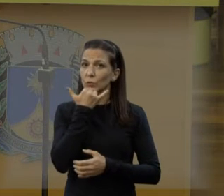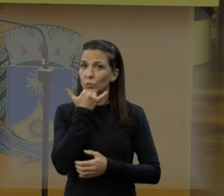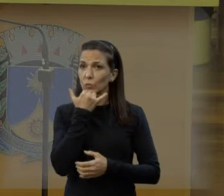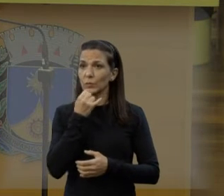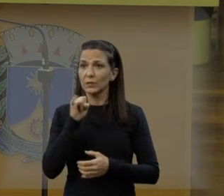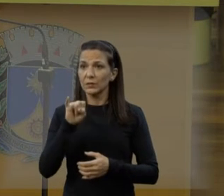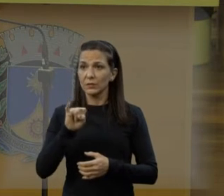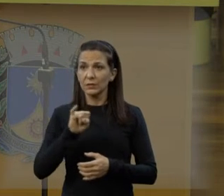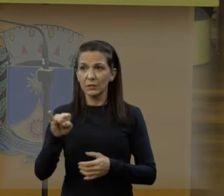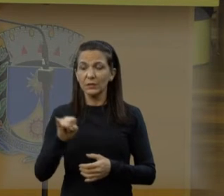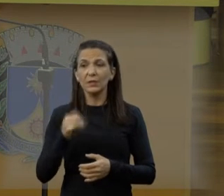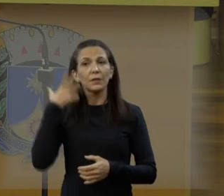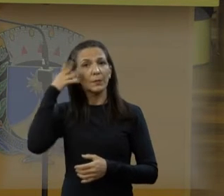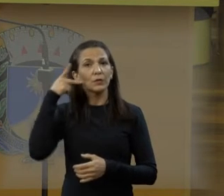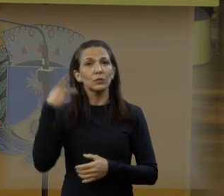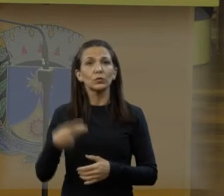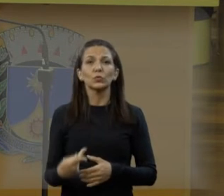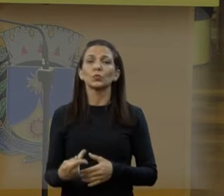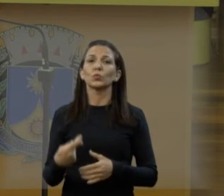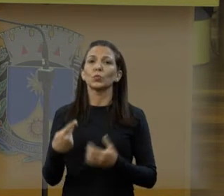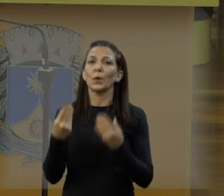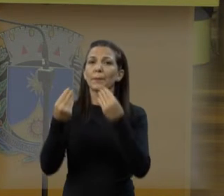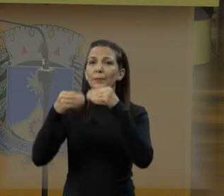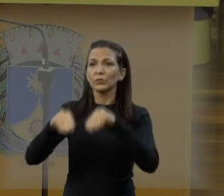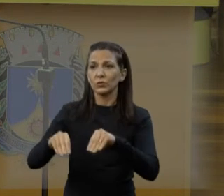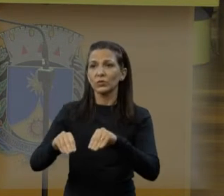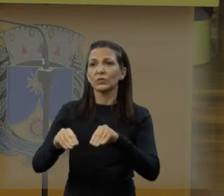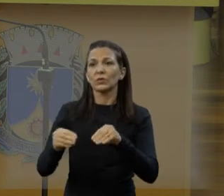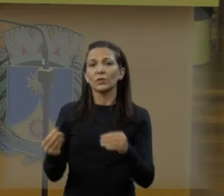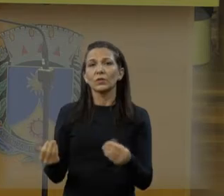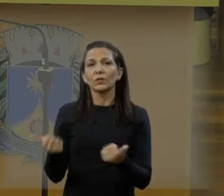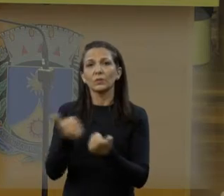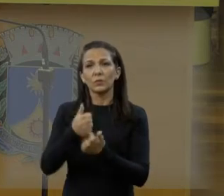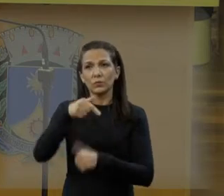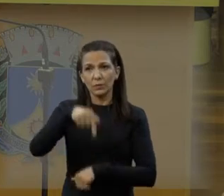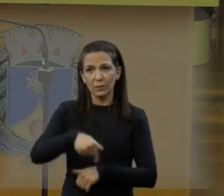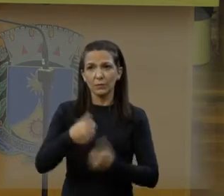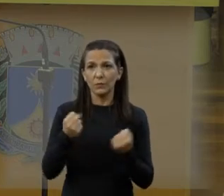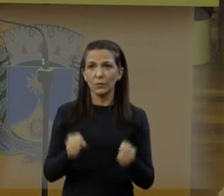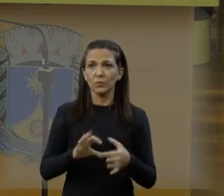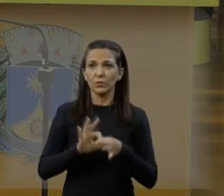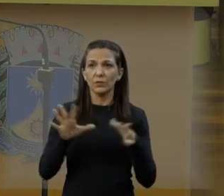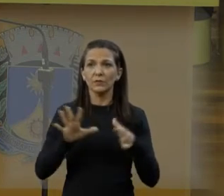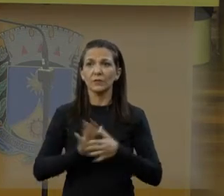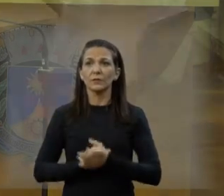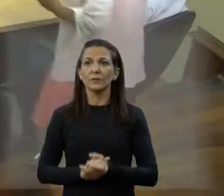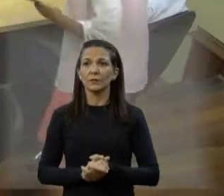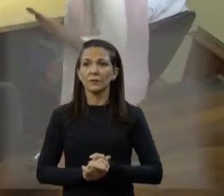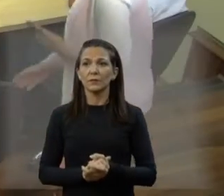se de alguma forma só fala foi prejudicar e devolvo a presidência dos Presentes trabalhos ao Senhor a